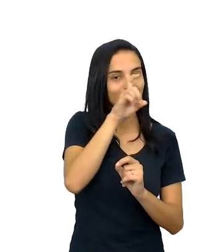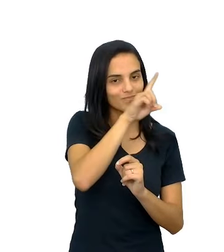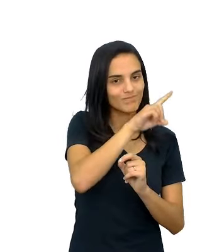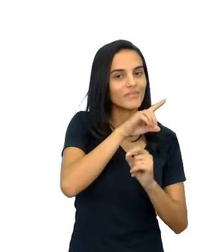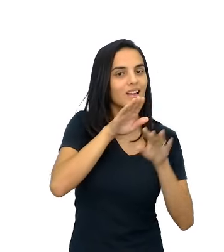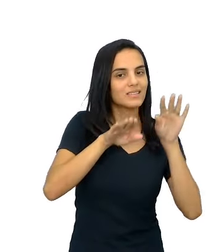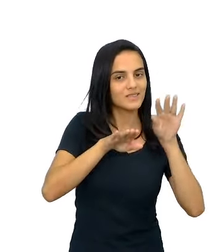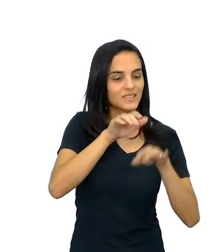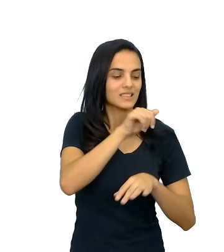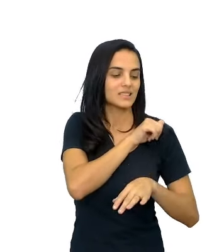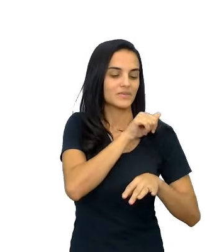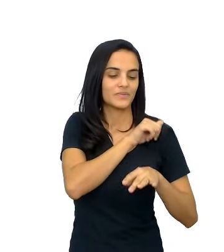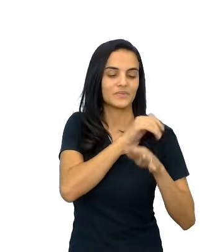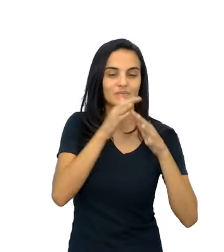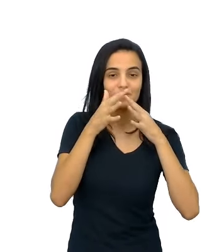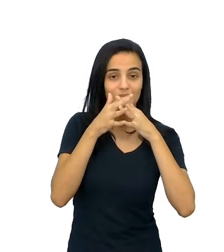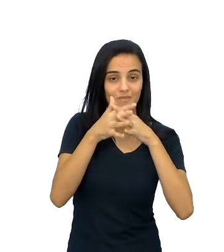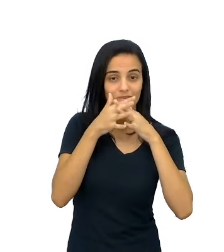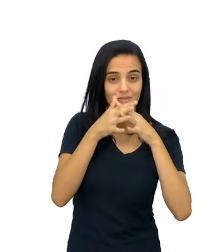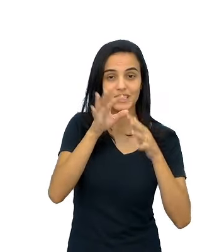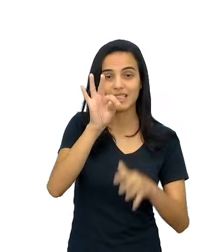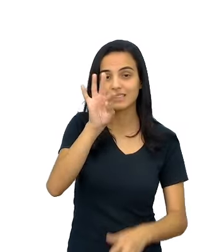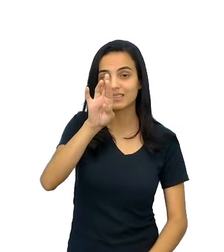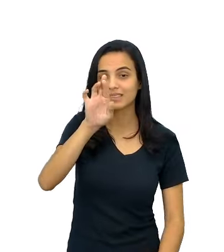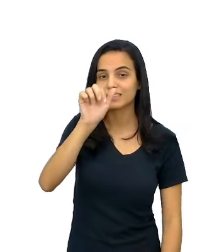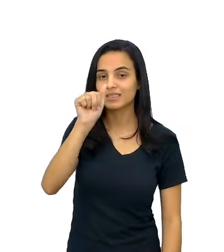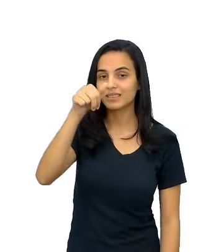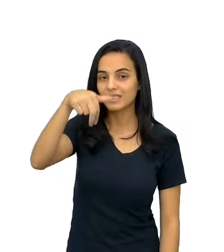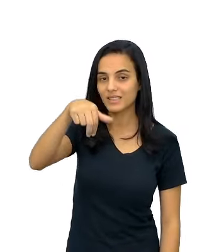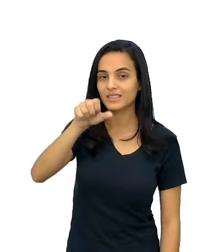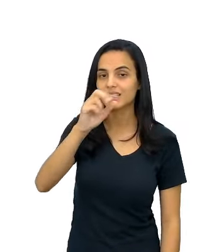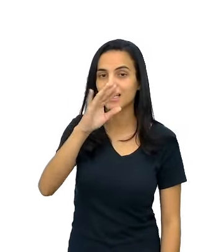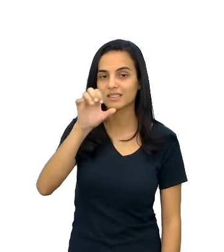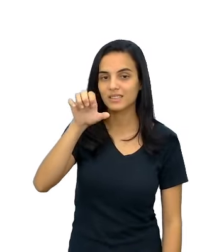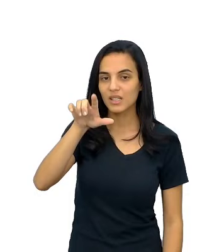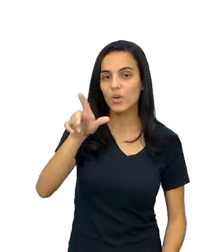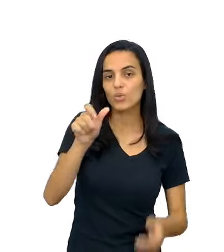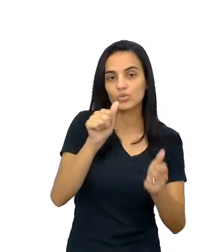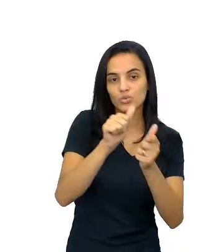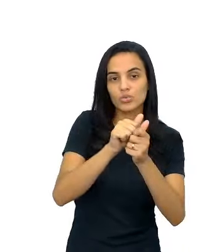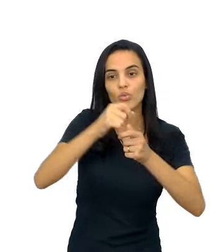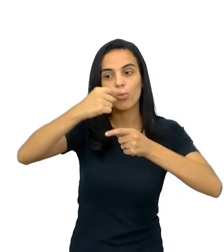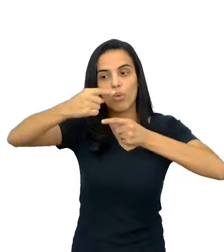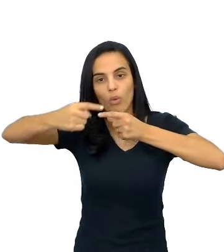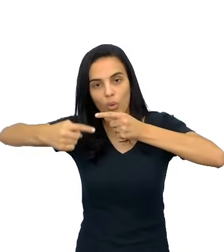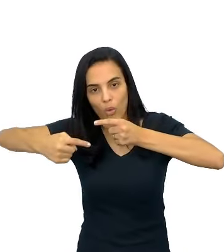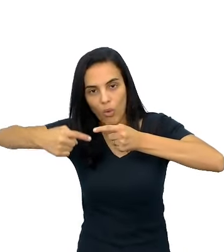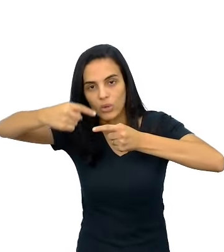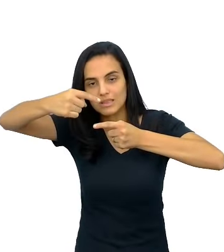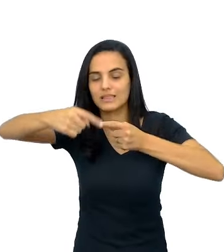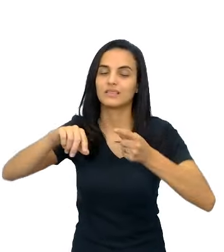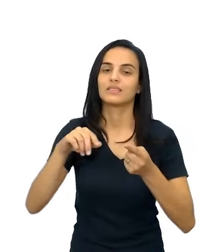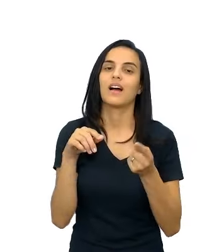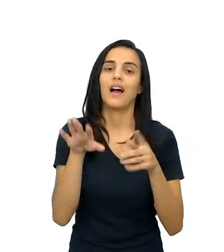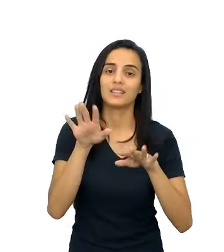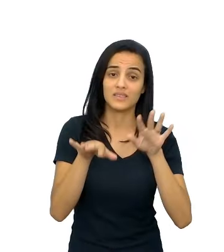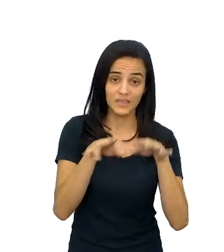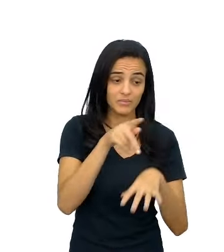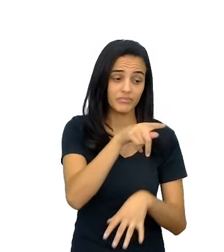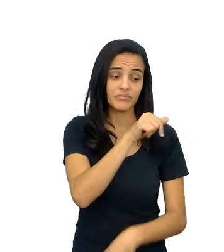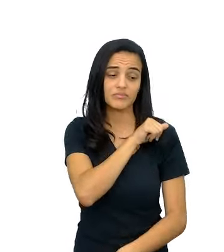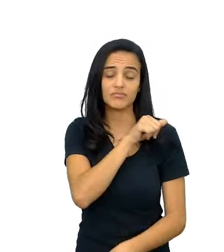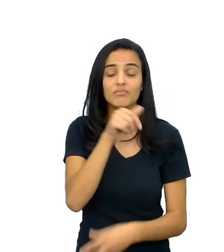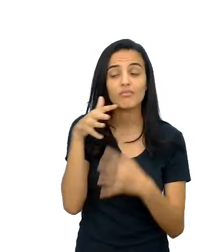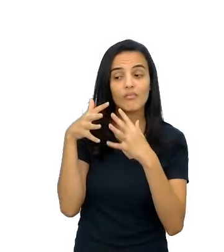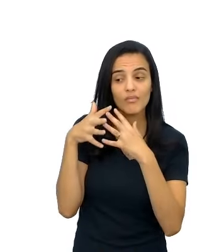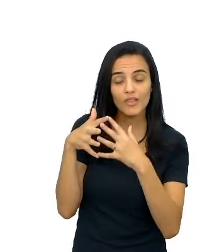confundem translação com rotação, né? Isso precisa ficar claro. Eu, professor, preciso olhar para a atividade e falar,